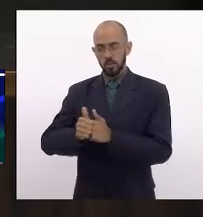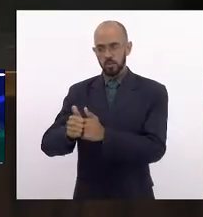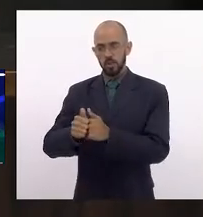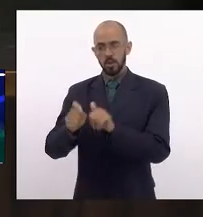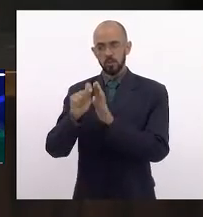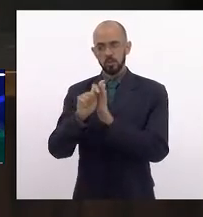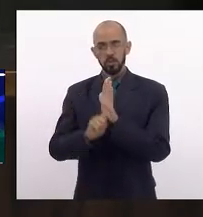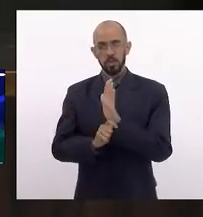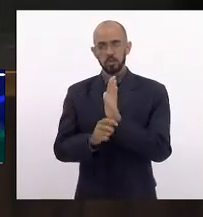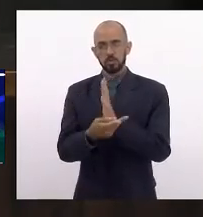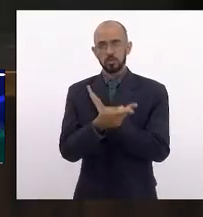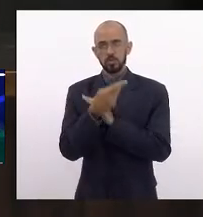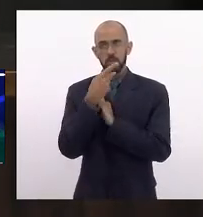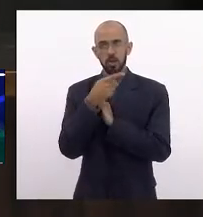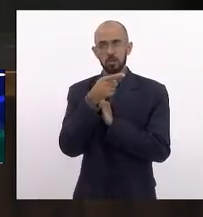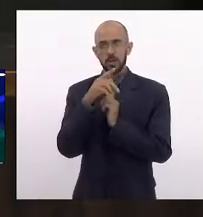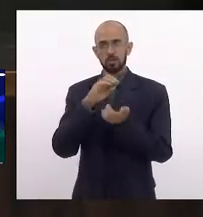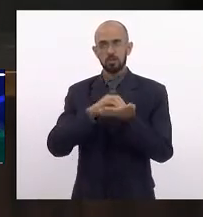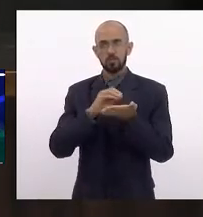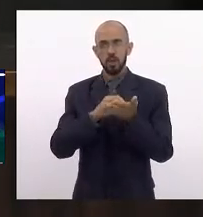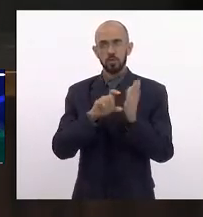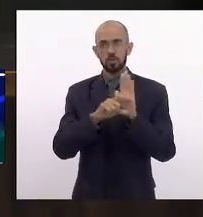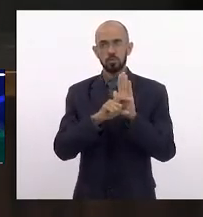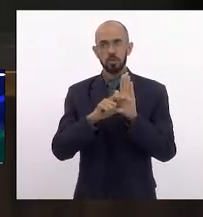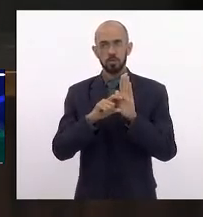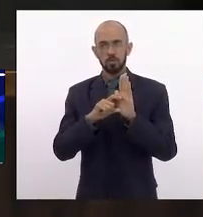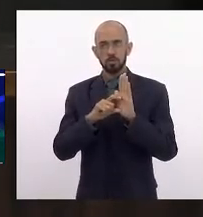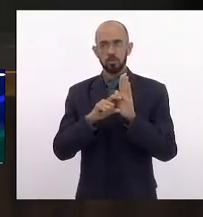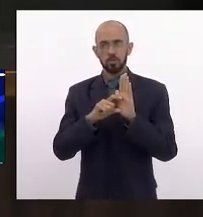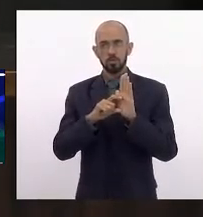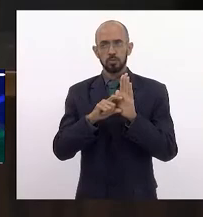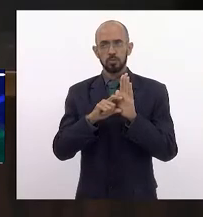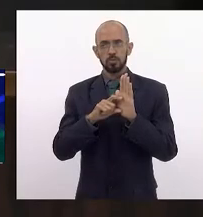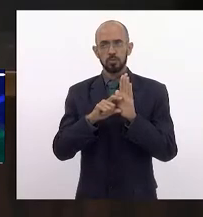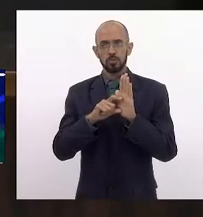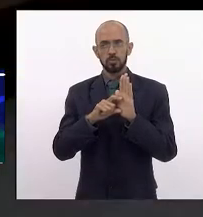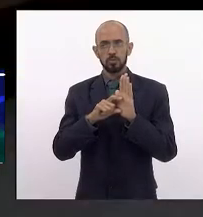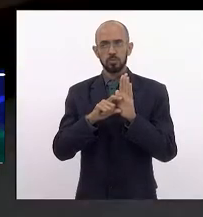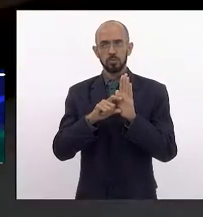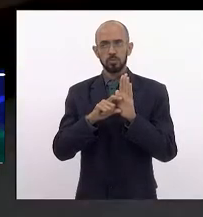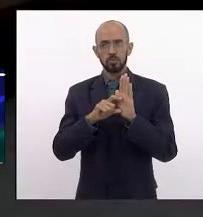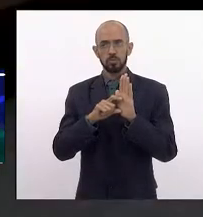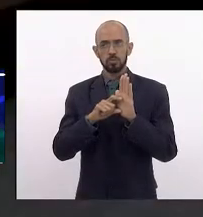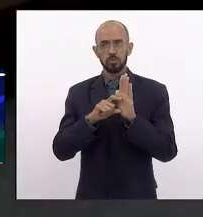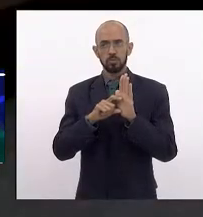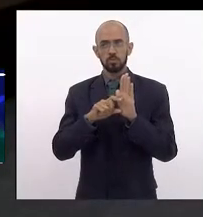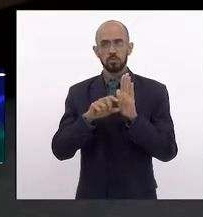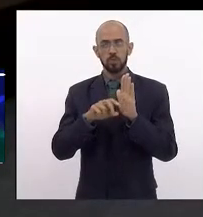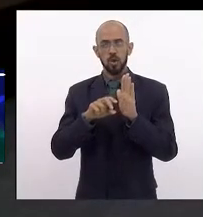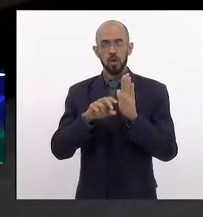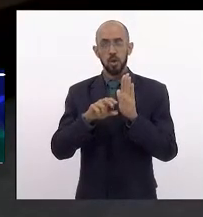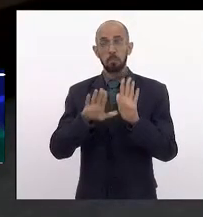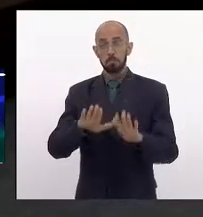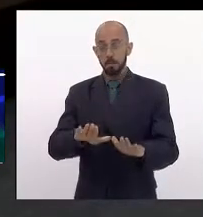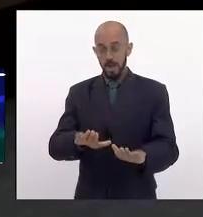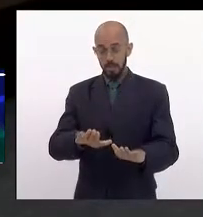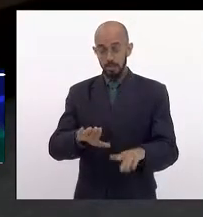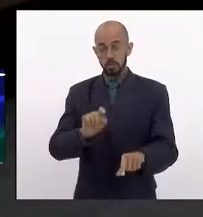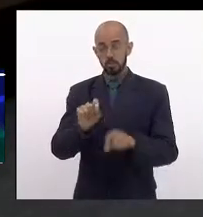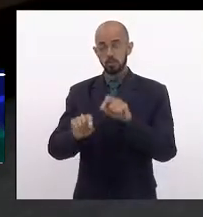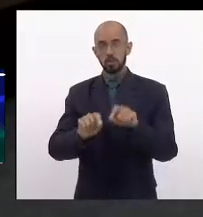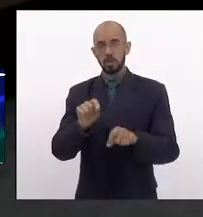acabou de citar mas falta um parágrafo com tudo eu conto continua a ler por favor com tudo Em